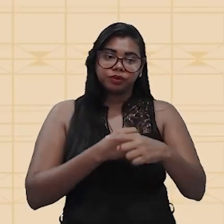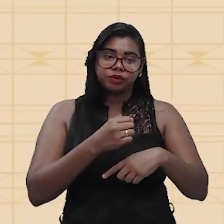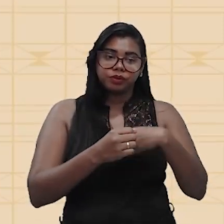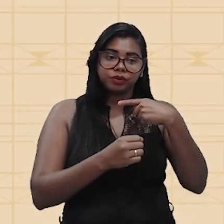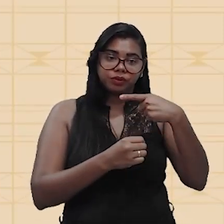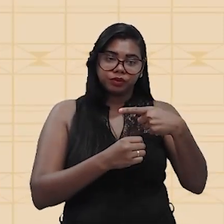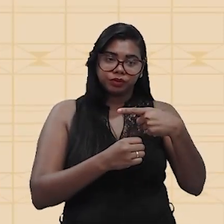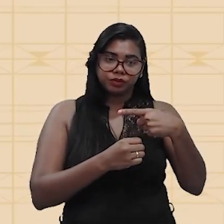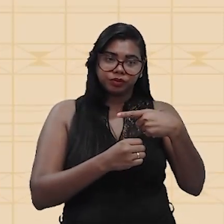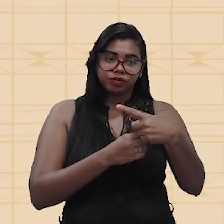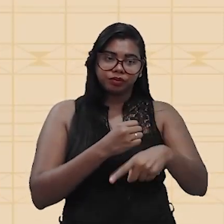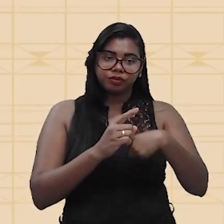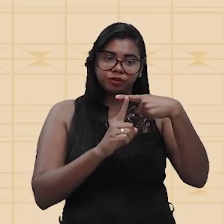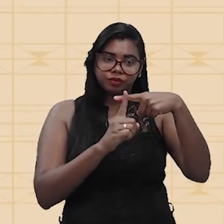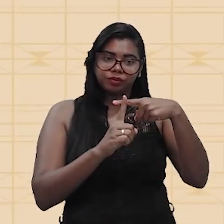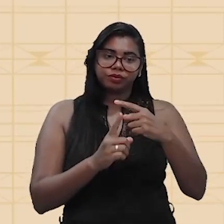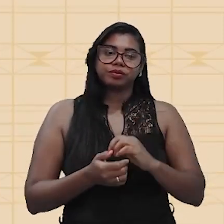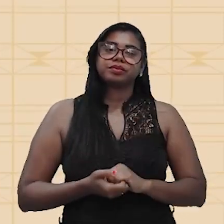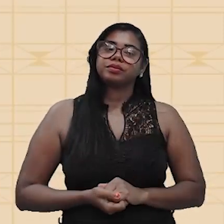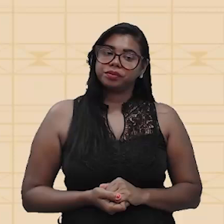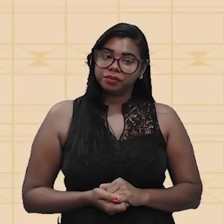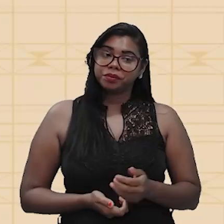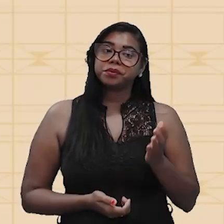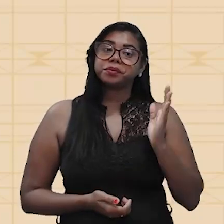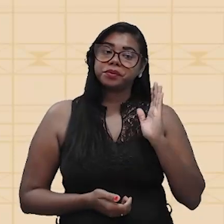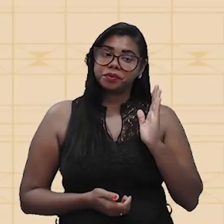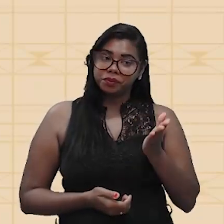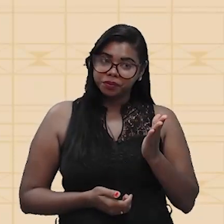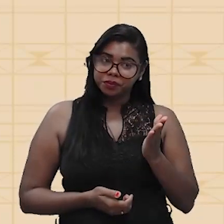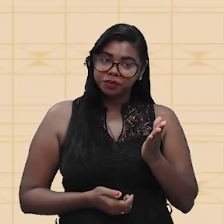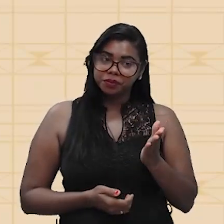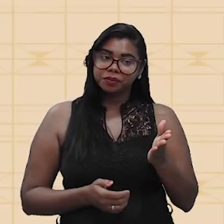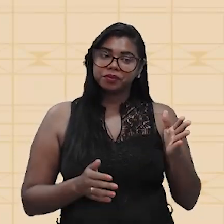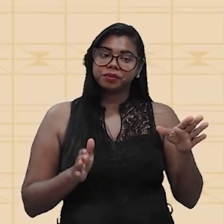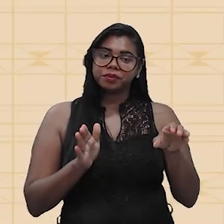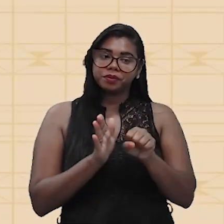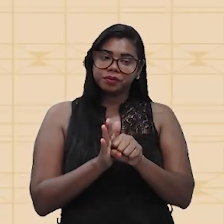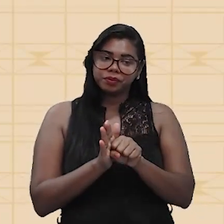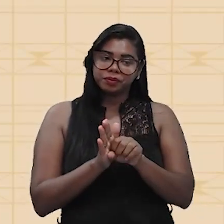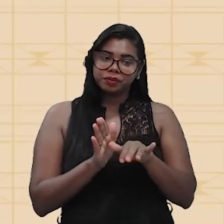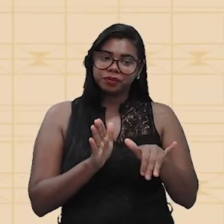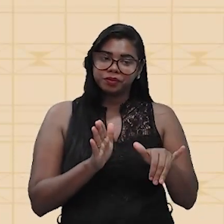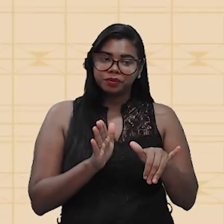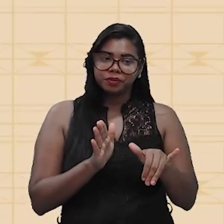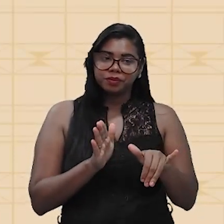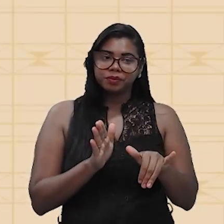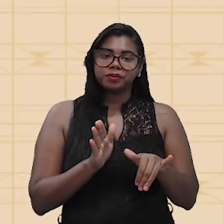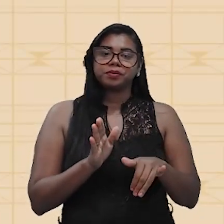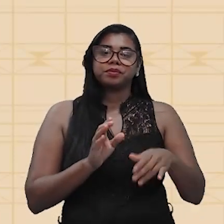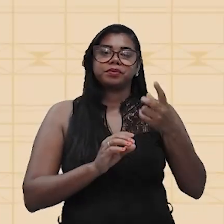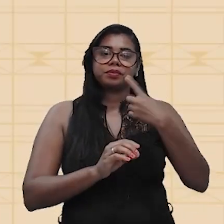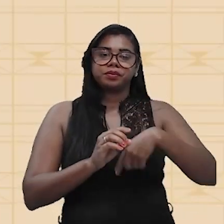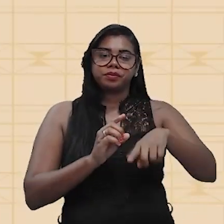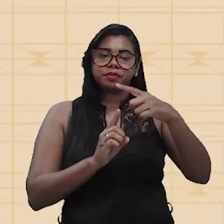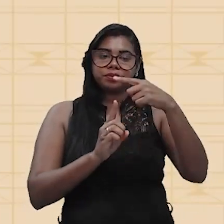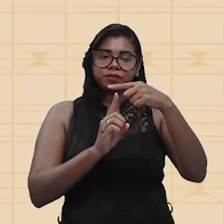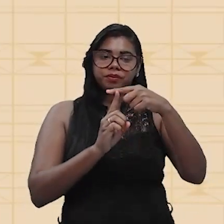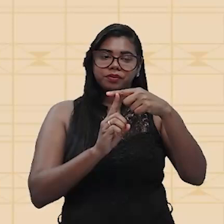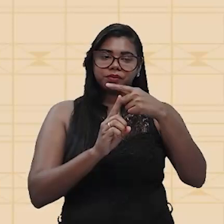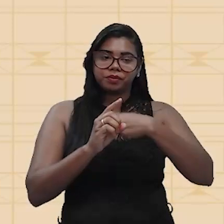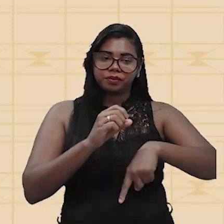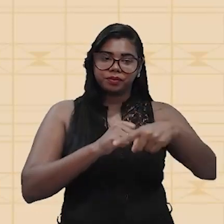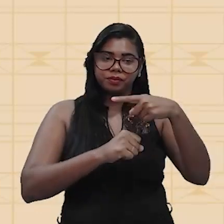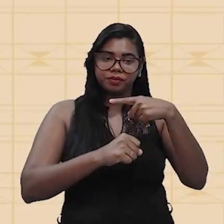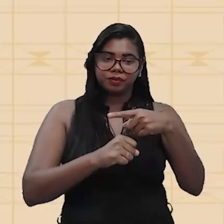ao positivo. Já o receptor é o inverso, ele sai de mais para menos. Perceba que a